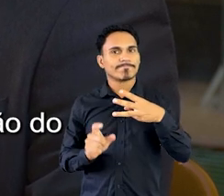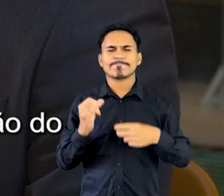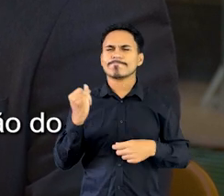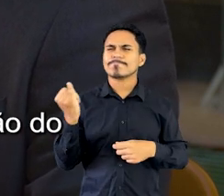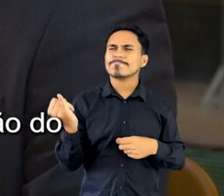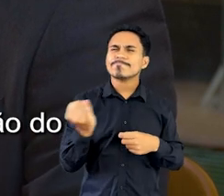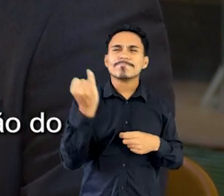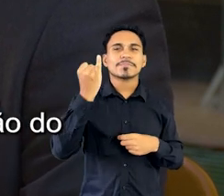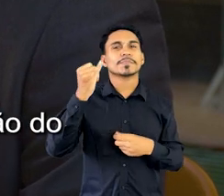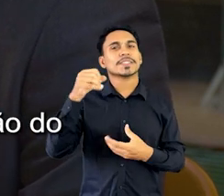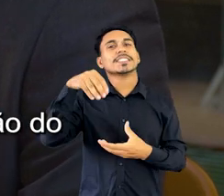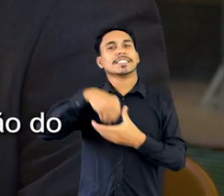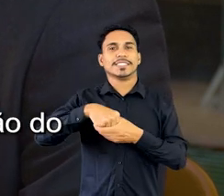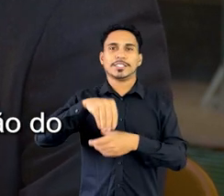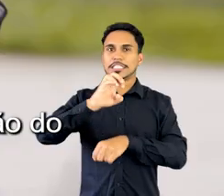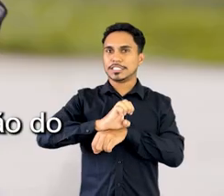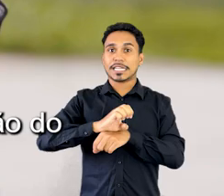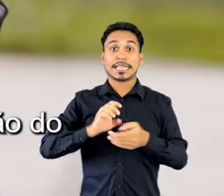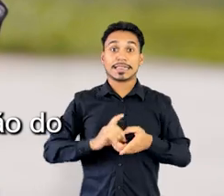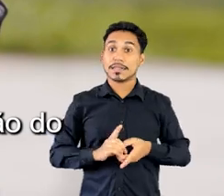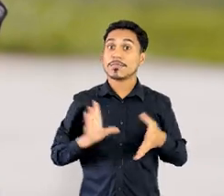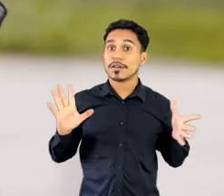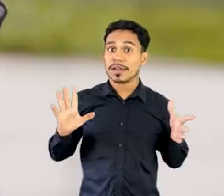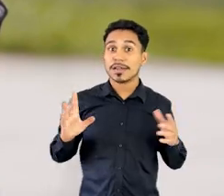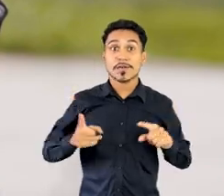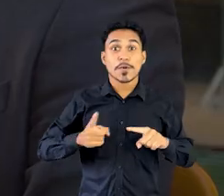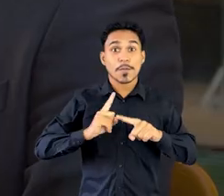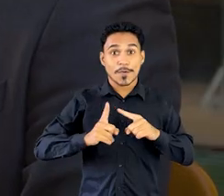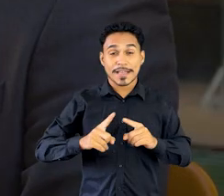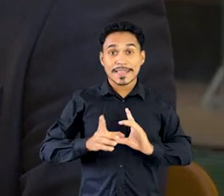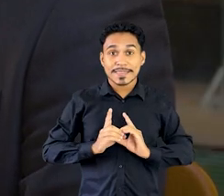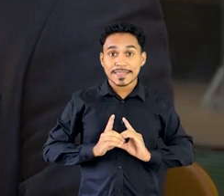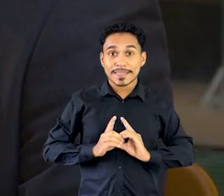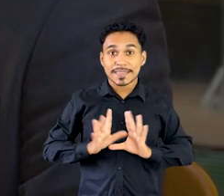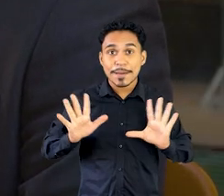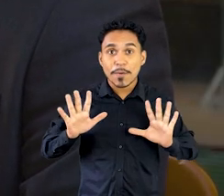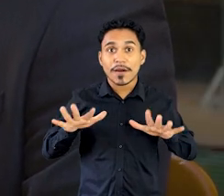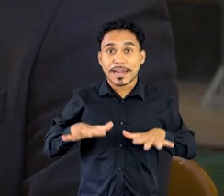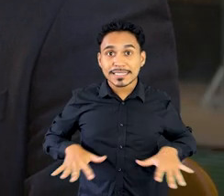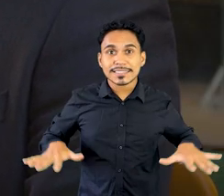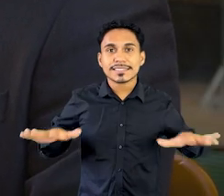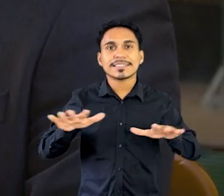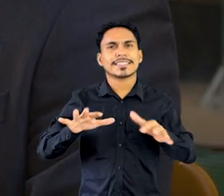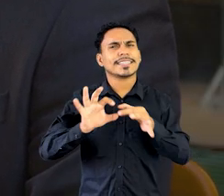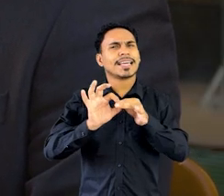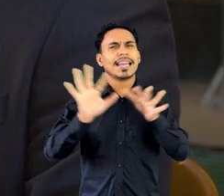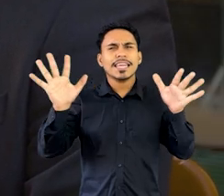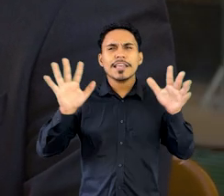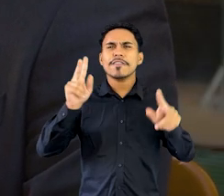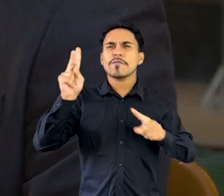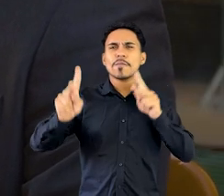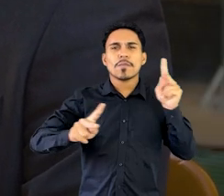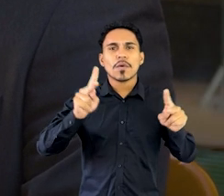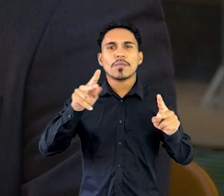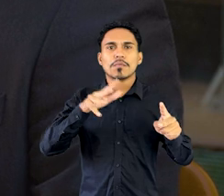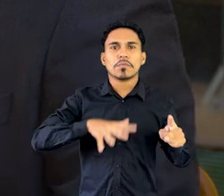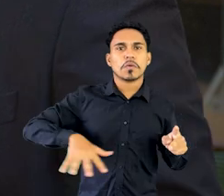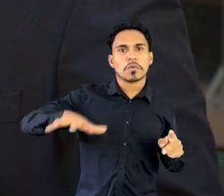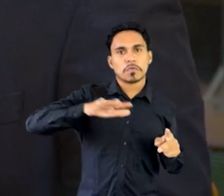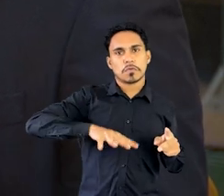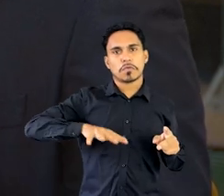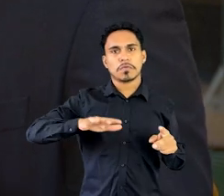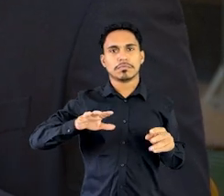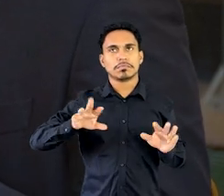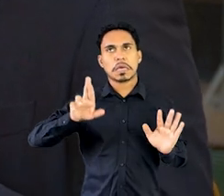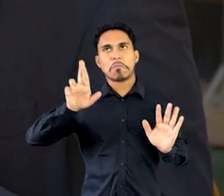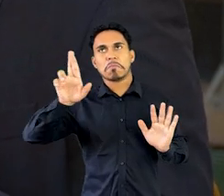própria reflexão do que seja o estado democrático de direito uhum porque apenas na democracia como regime de soberania popular e aqui eu